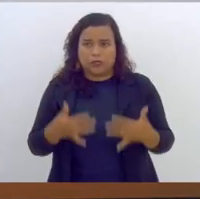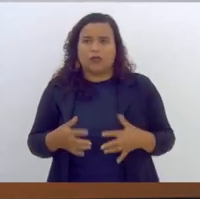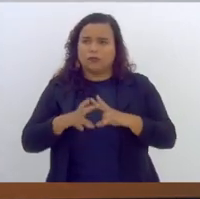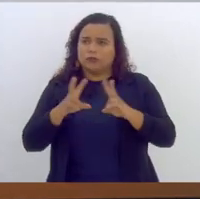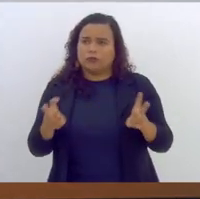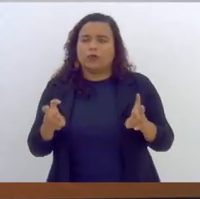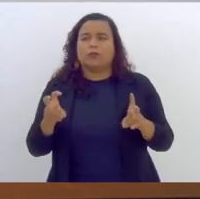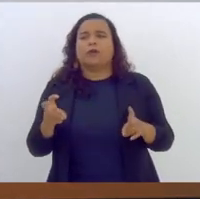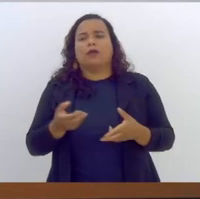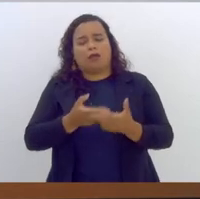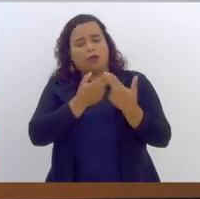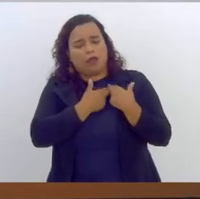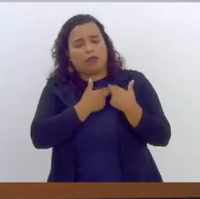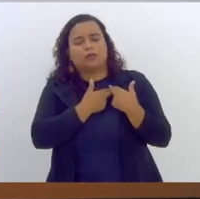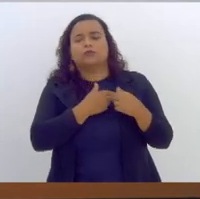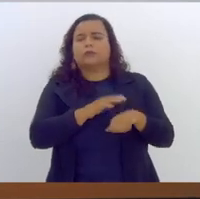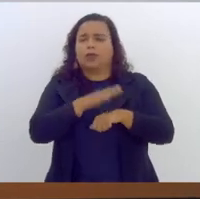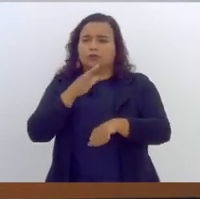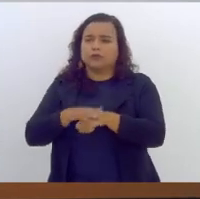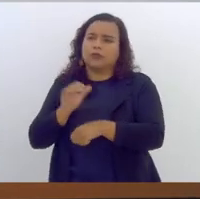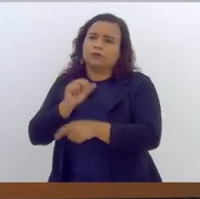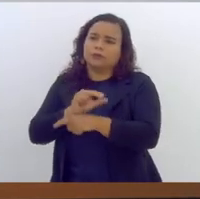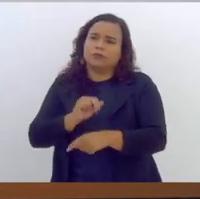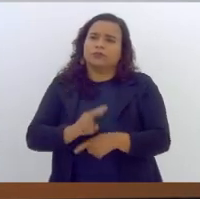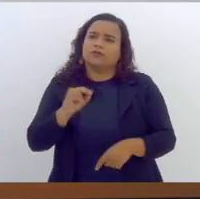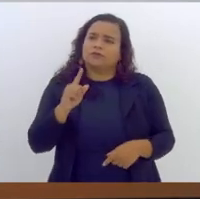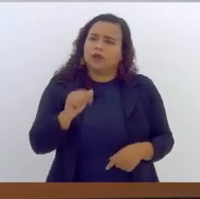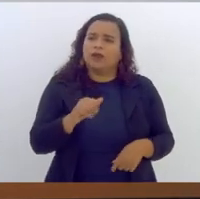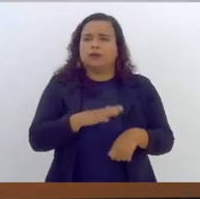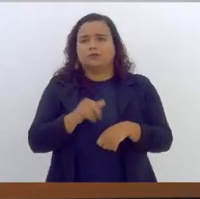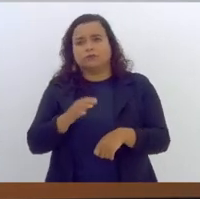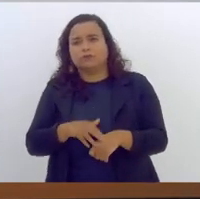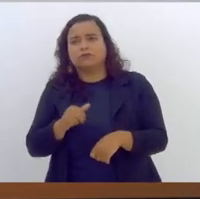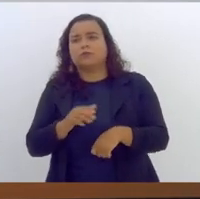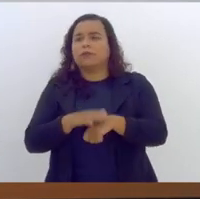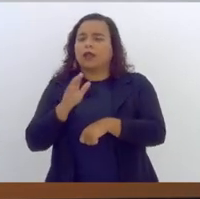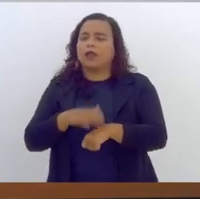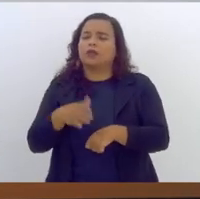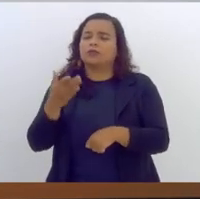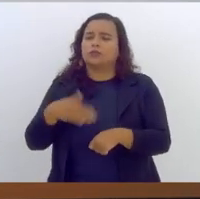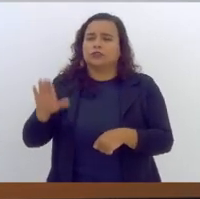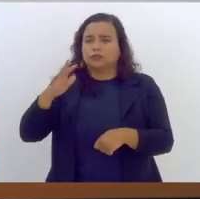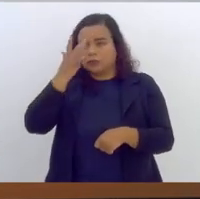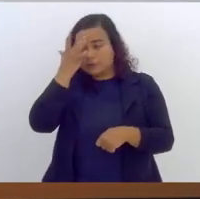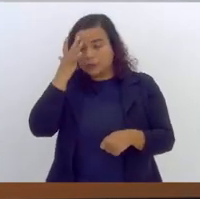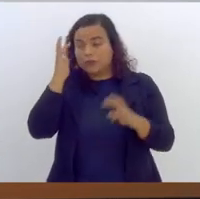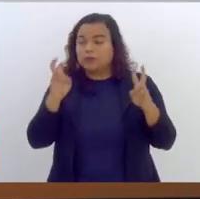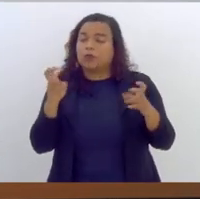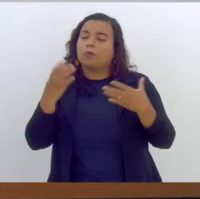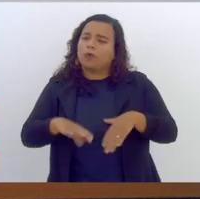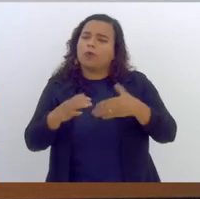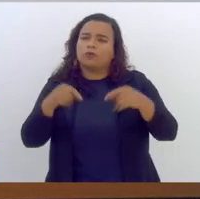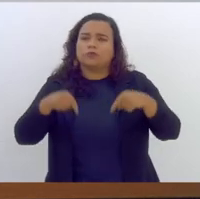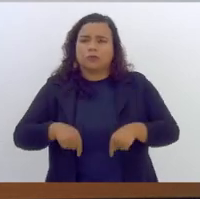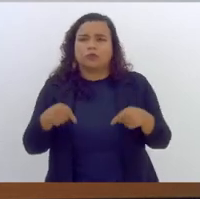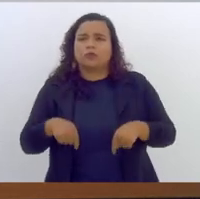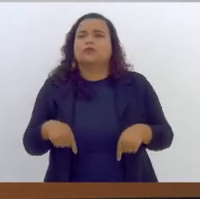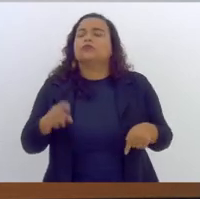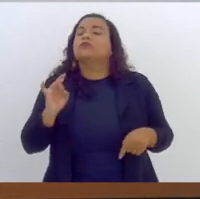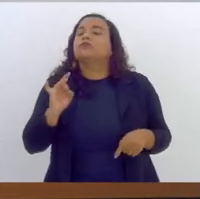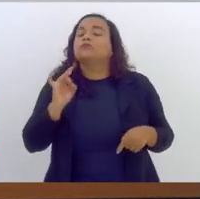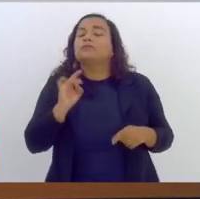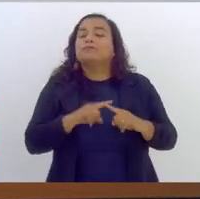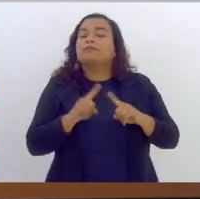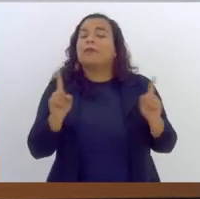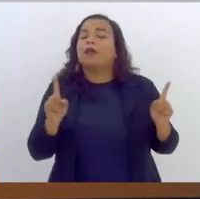cargos né pelo aumento número de vagas por chamamento de mais candidatos referentes ao concursos atual é só que